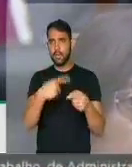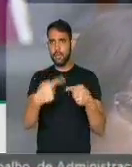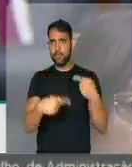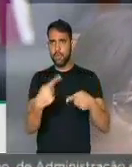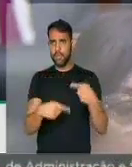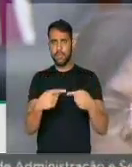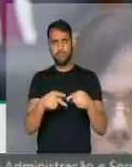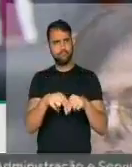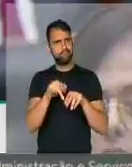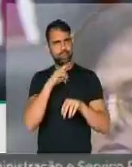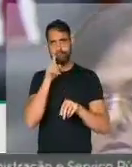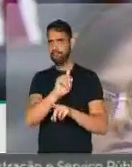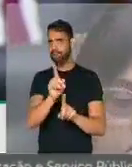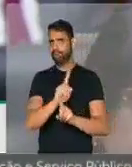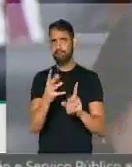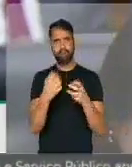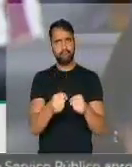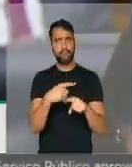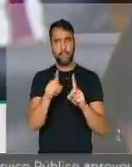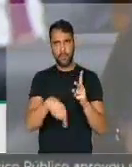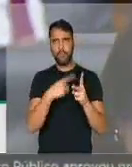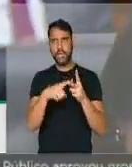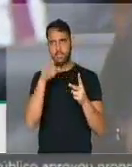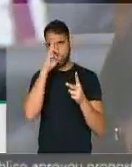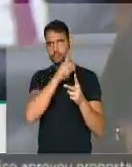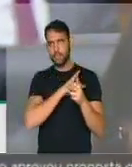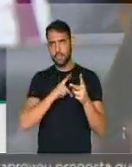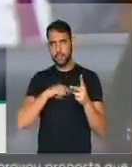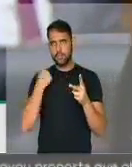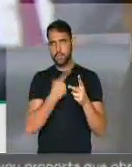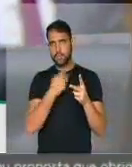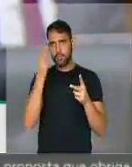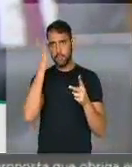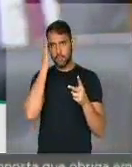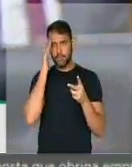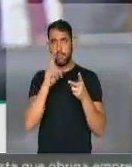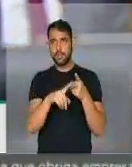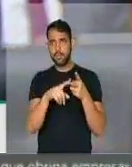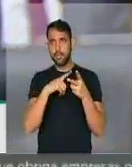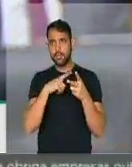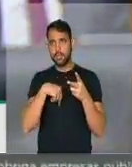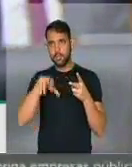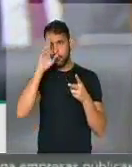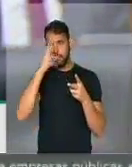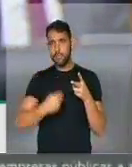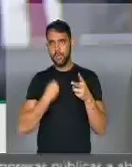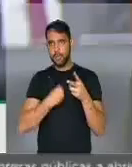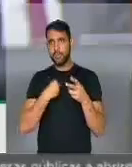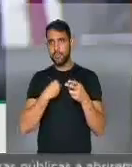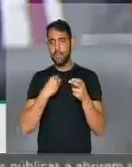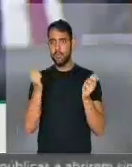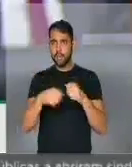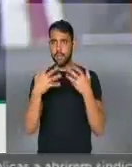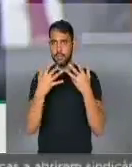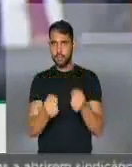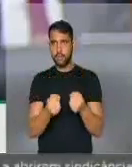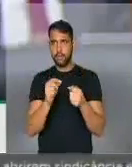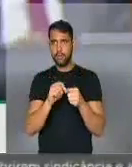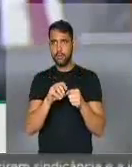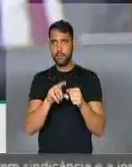político? Absolutamente não. E vou além, senhor presidente. O nosso entendimento é de que Vossa Excelência deve